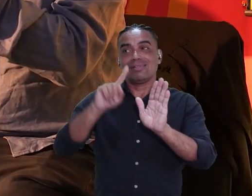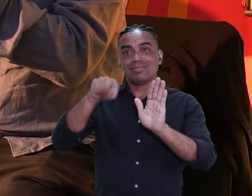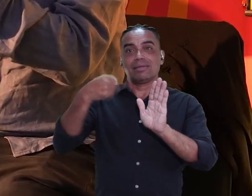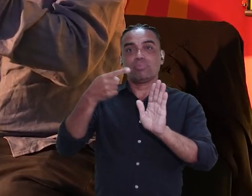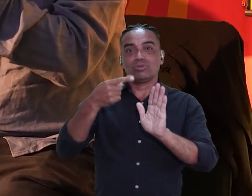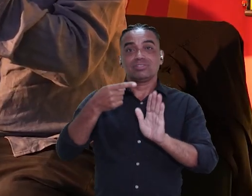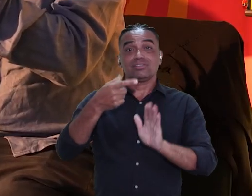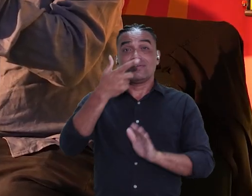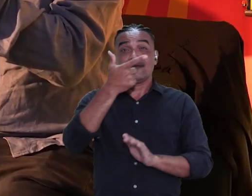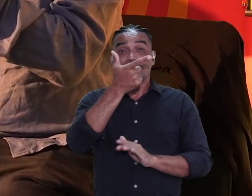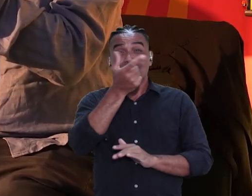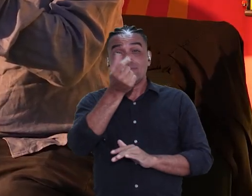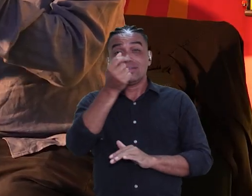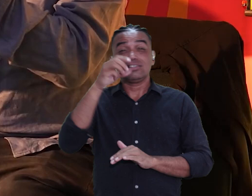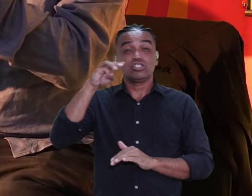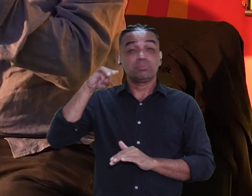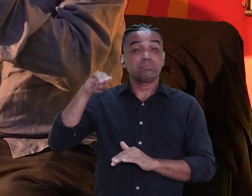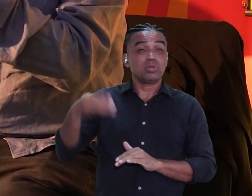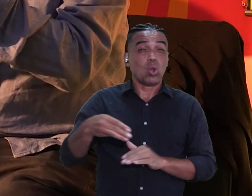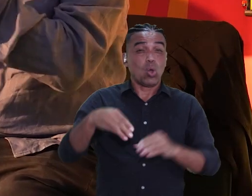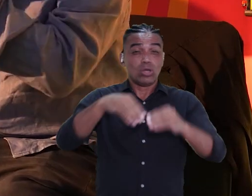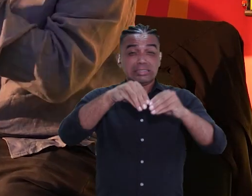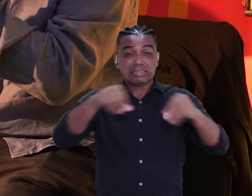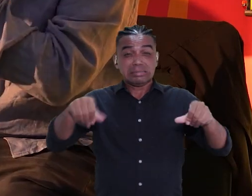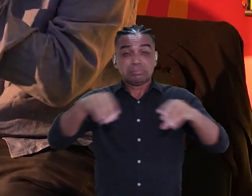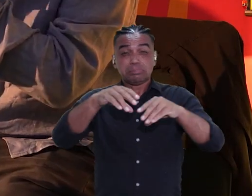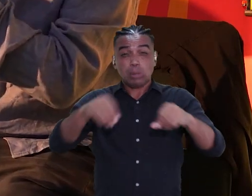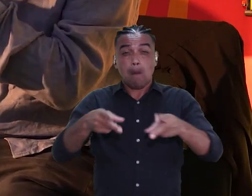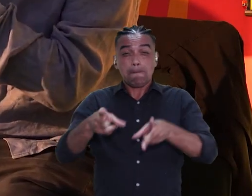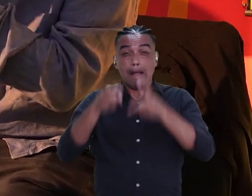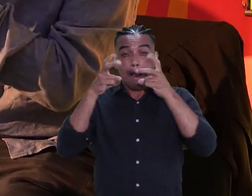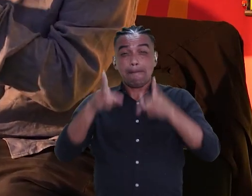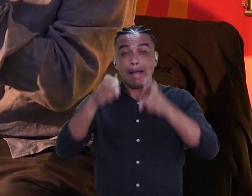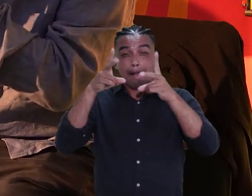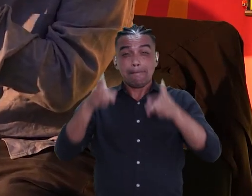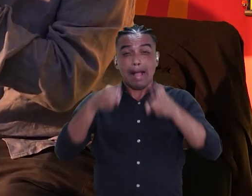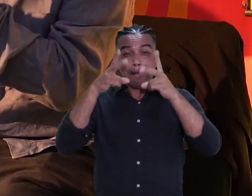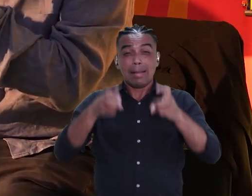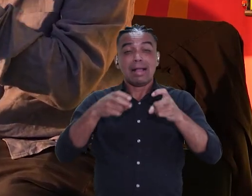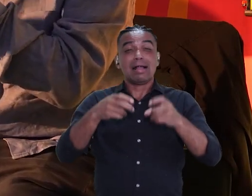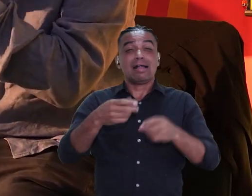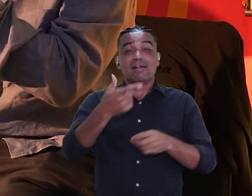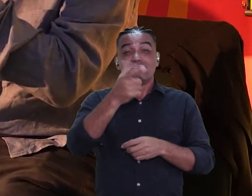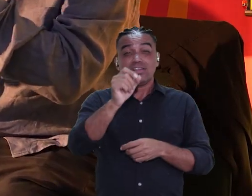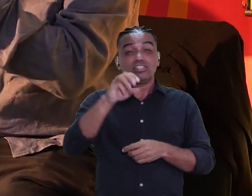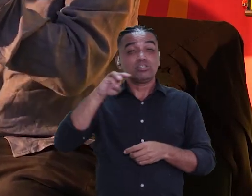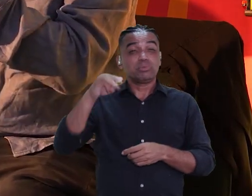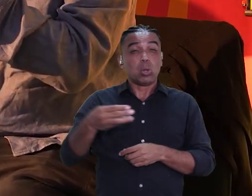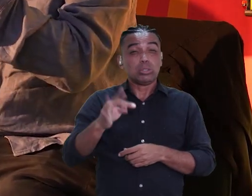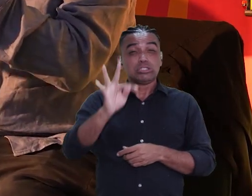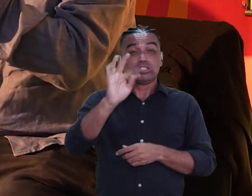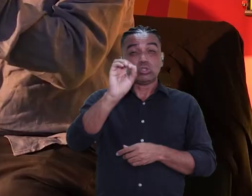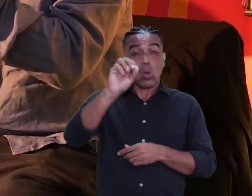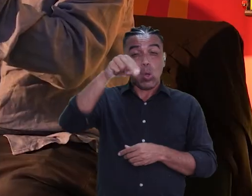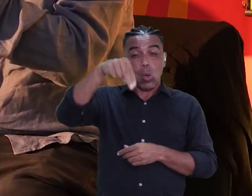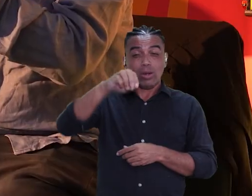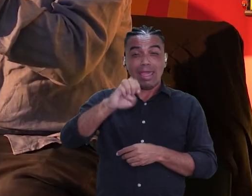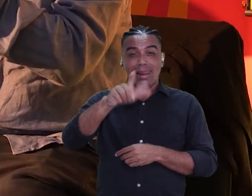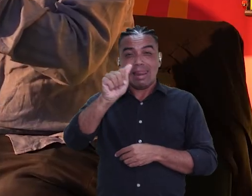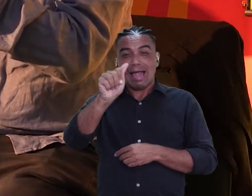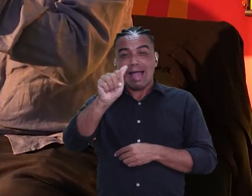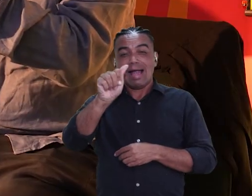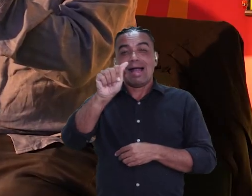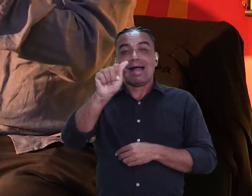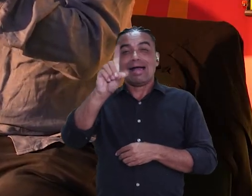de 20 milhões de toneladas de minério de ferro exploradas em Itabira. Isso trouxe divisas da ordem